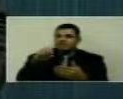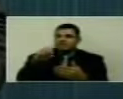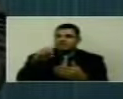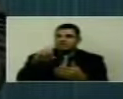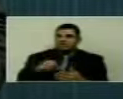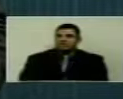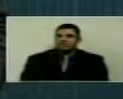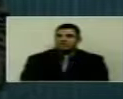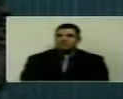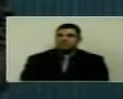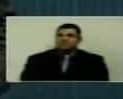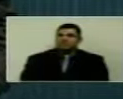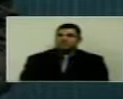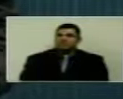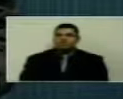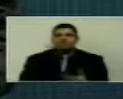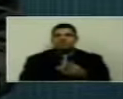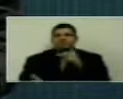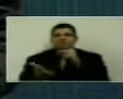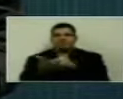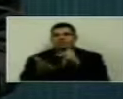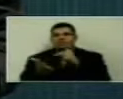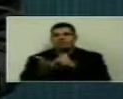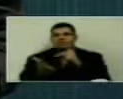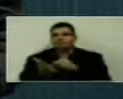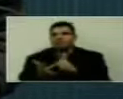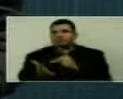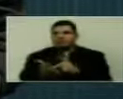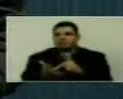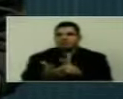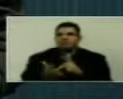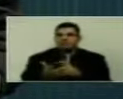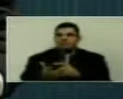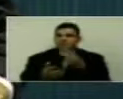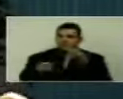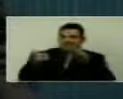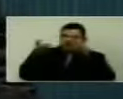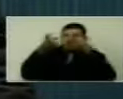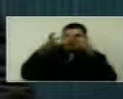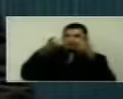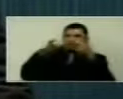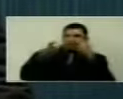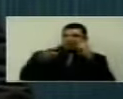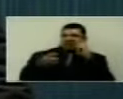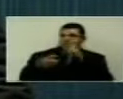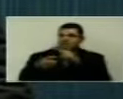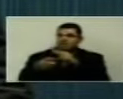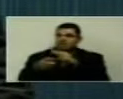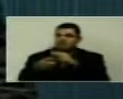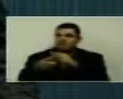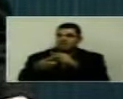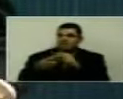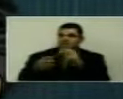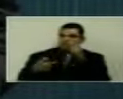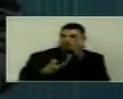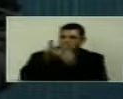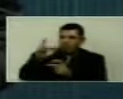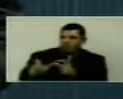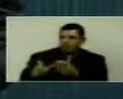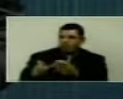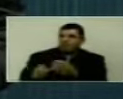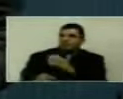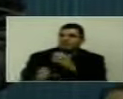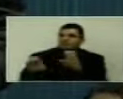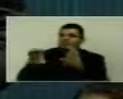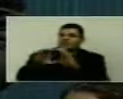10,50. Na verdade, antecedeu esse pregão uma tentativa da